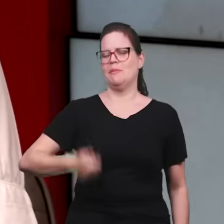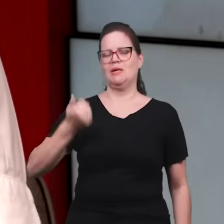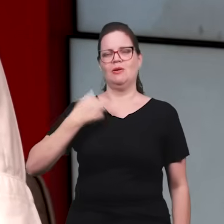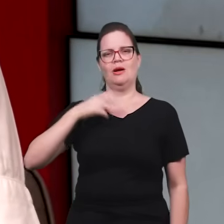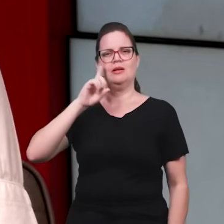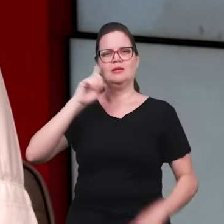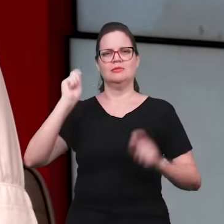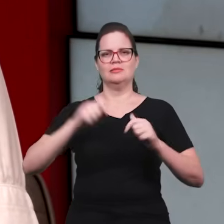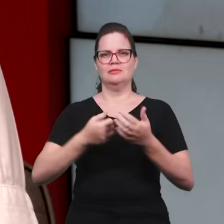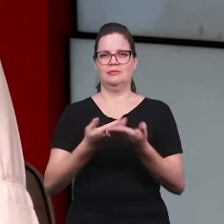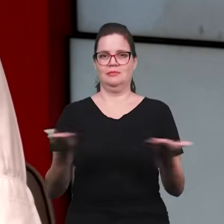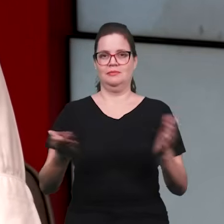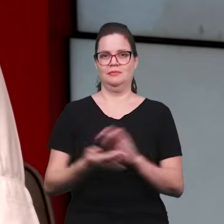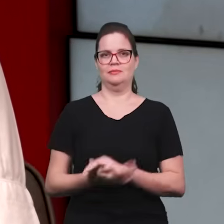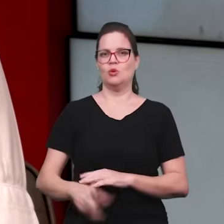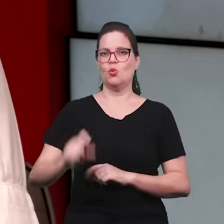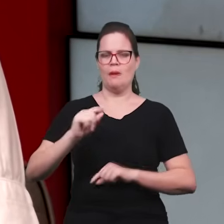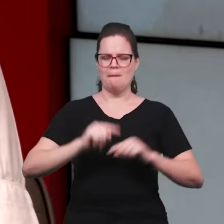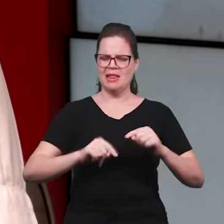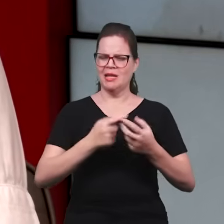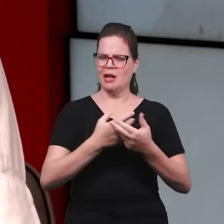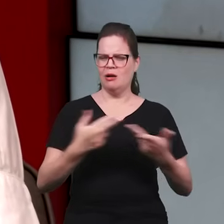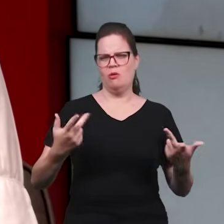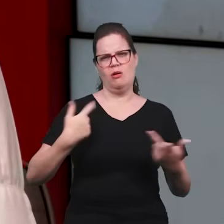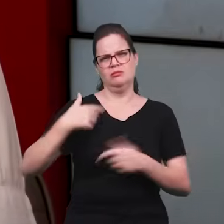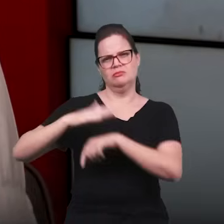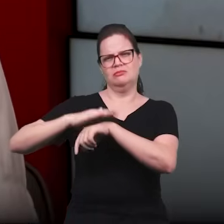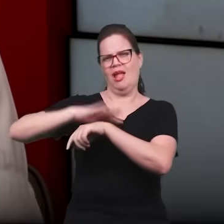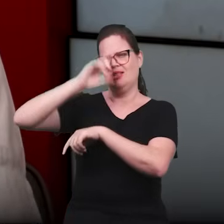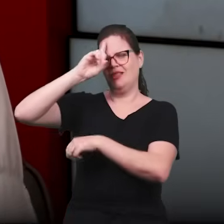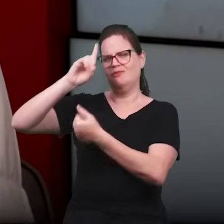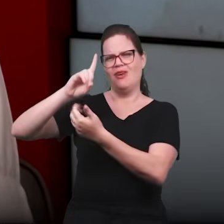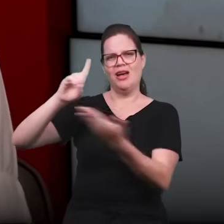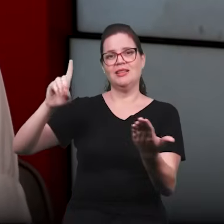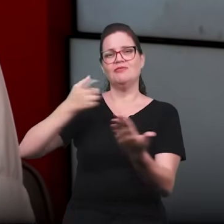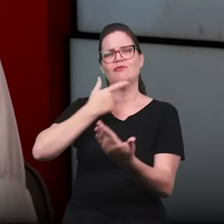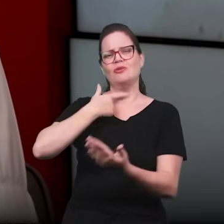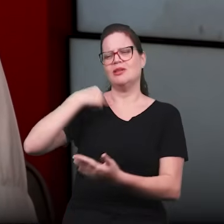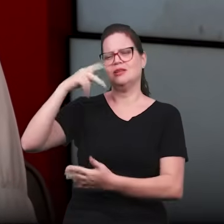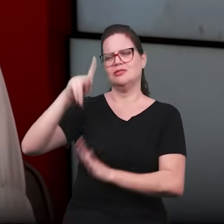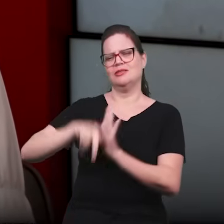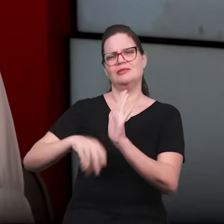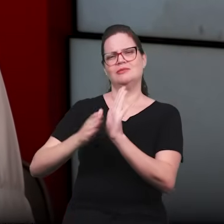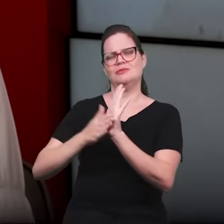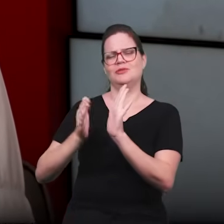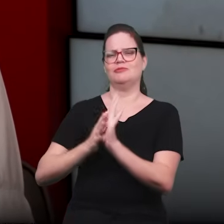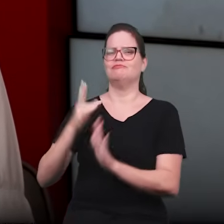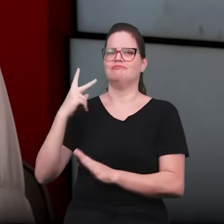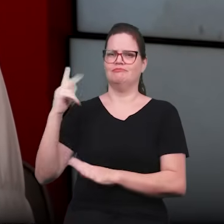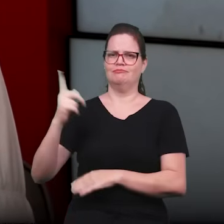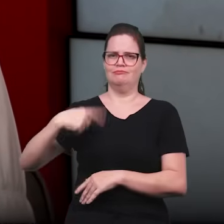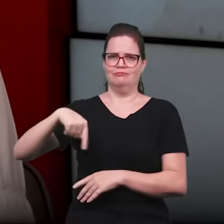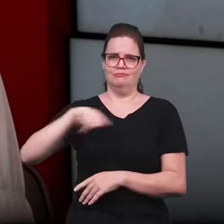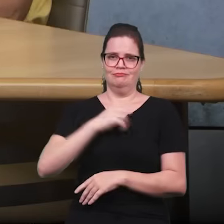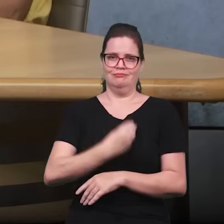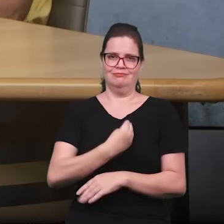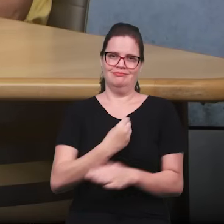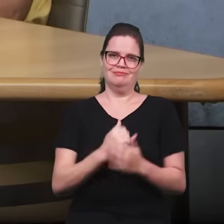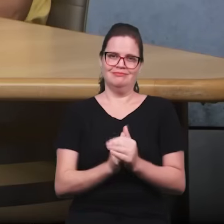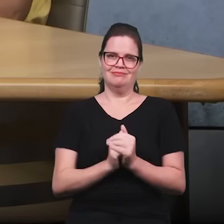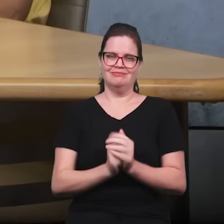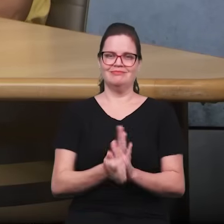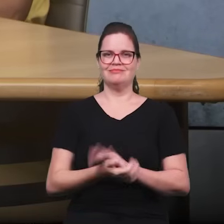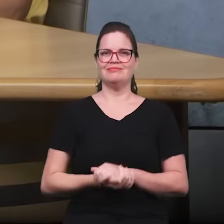dar. Amém. E o que é material, o Senhor vai prover segundo o projeto, o propósito dEle para as nossas vidas. Amém.